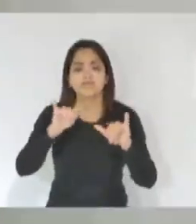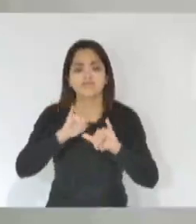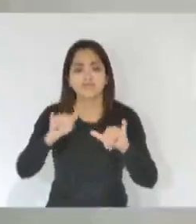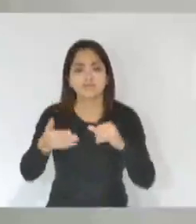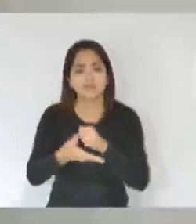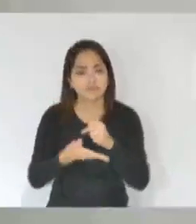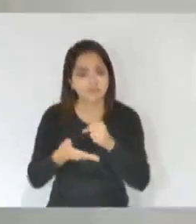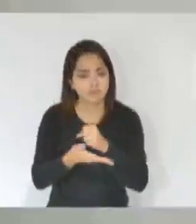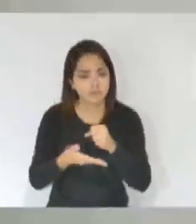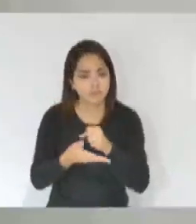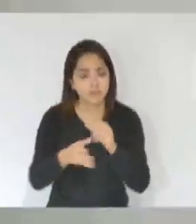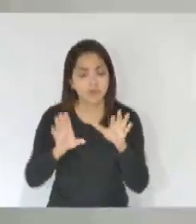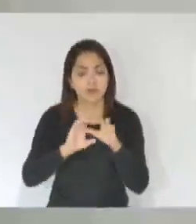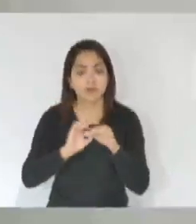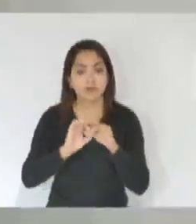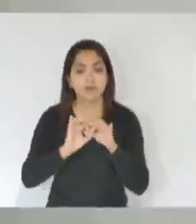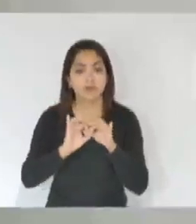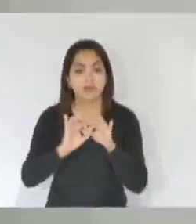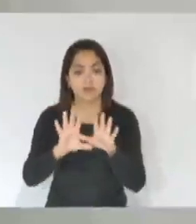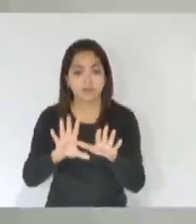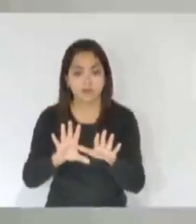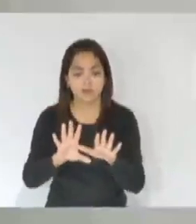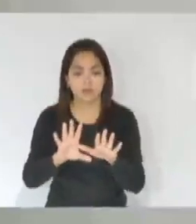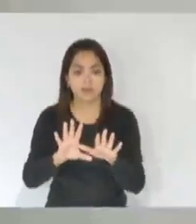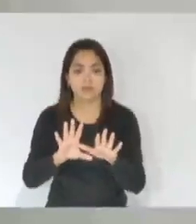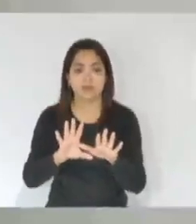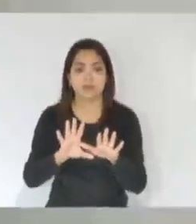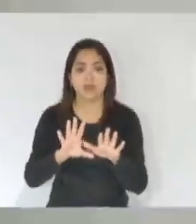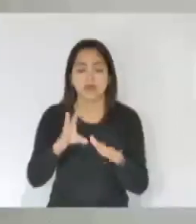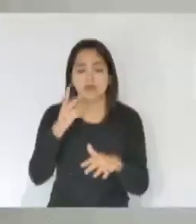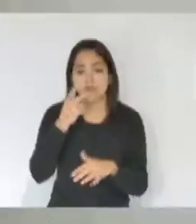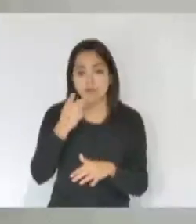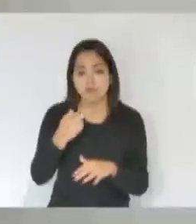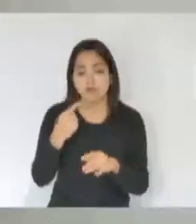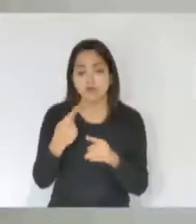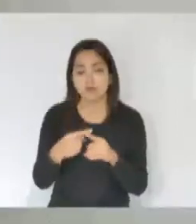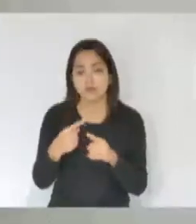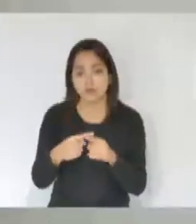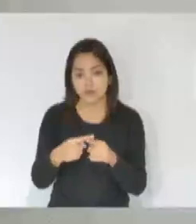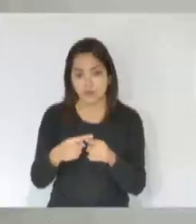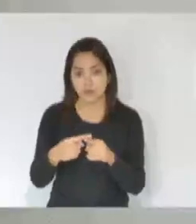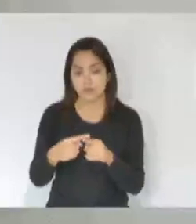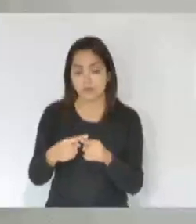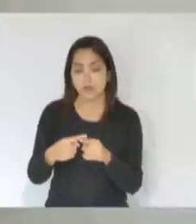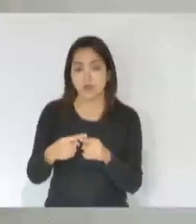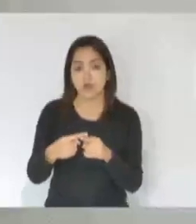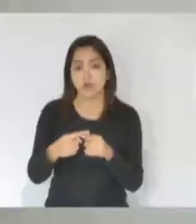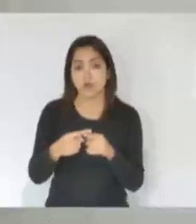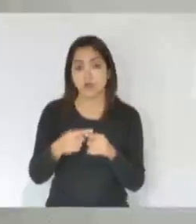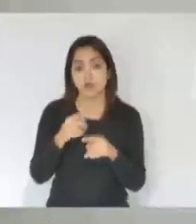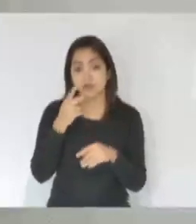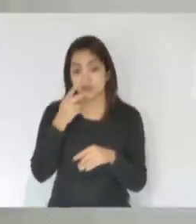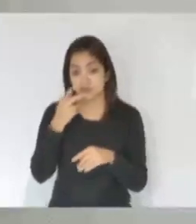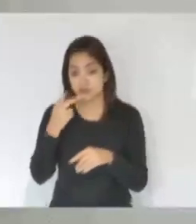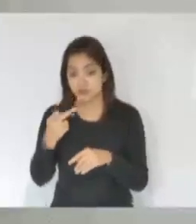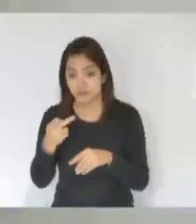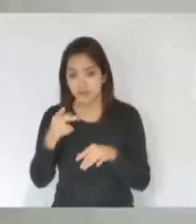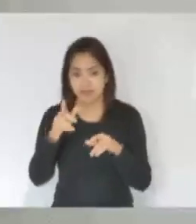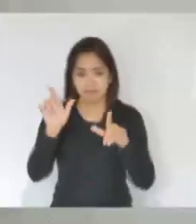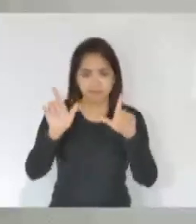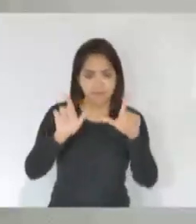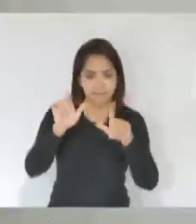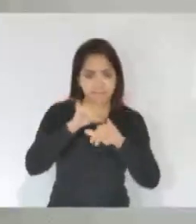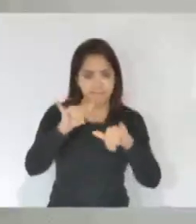da democracia. Eu falo isso porque, quando a gente fala em imprensa, a gente